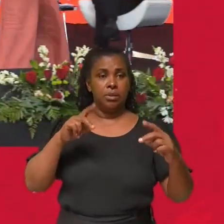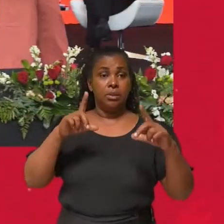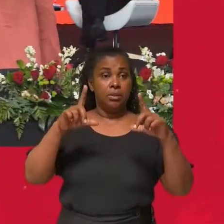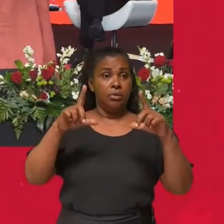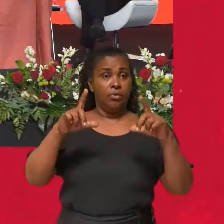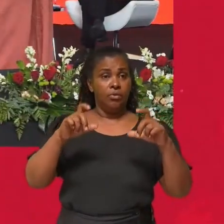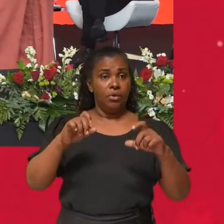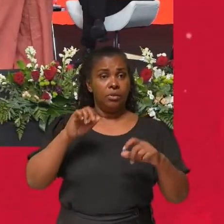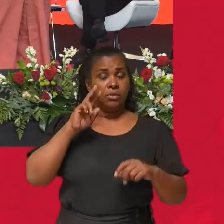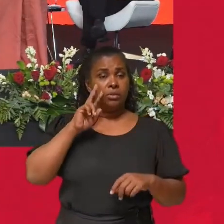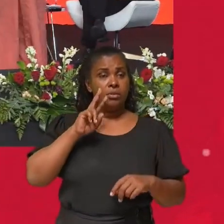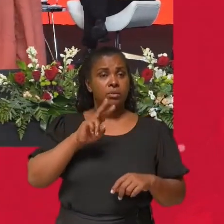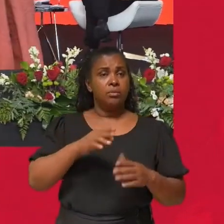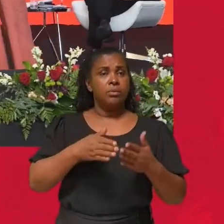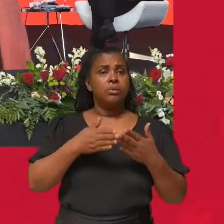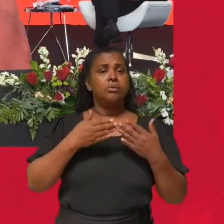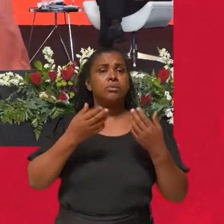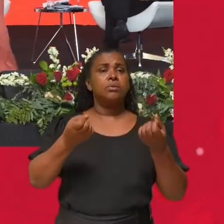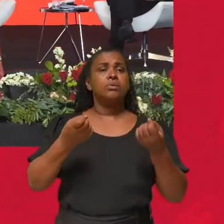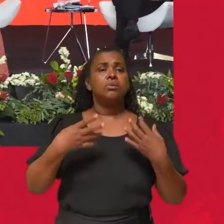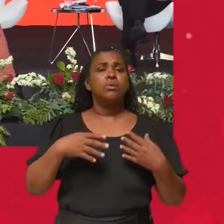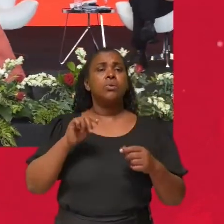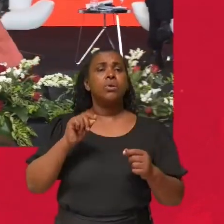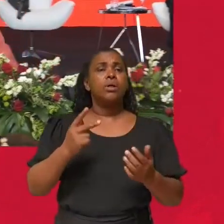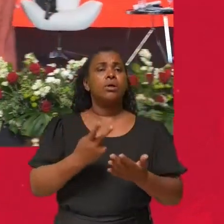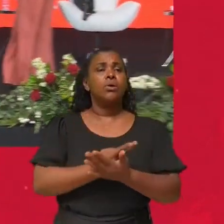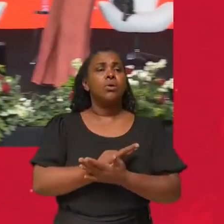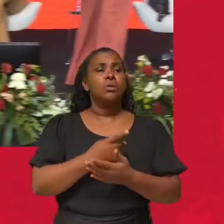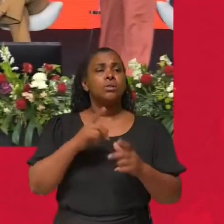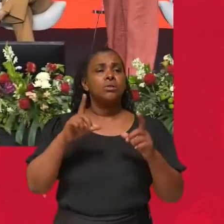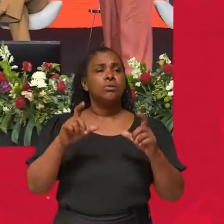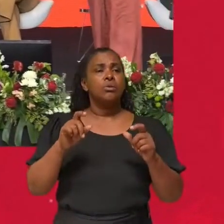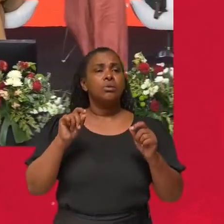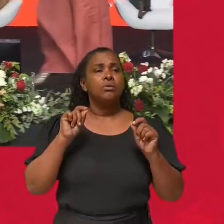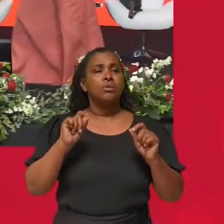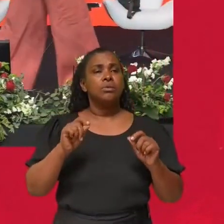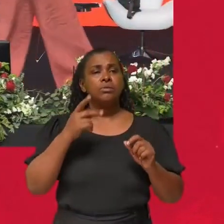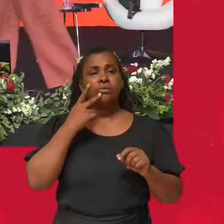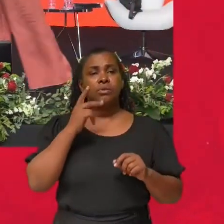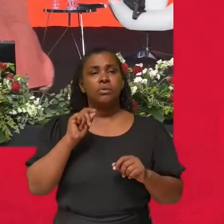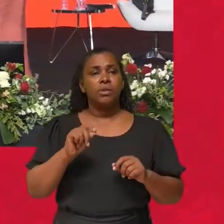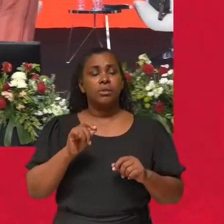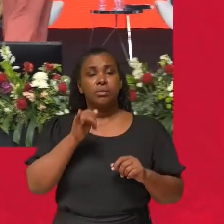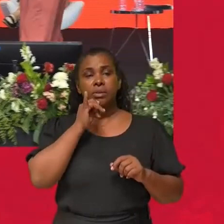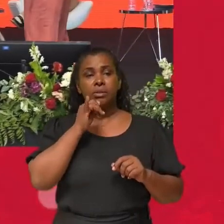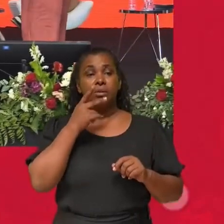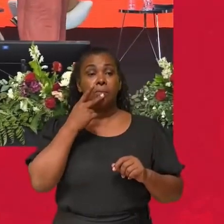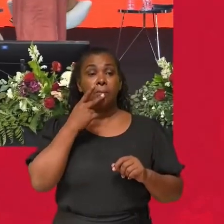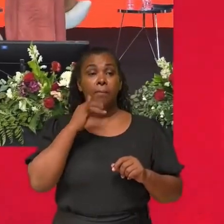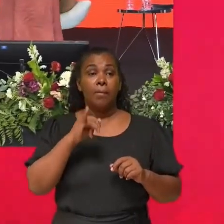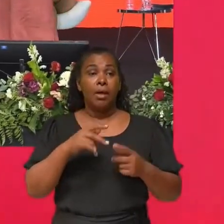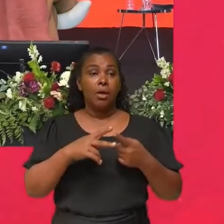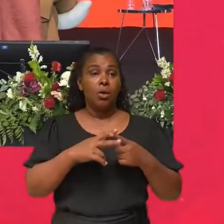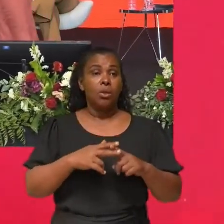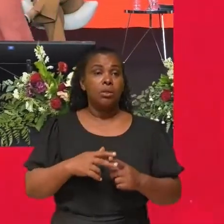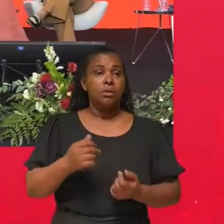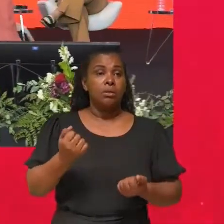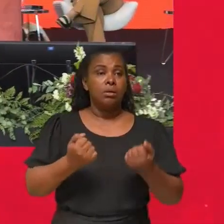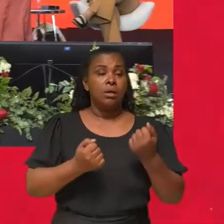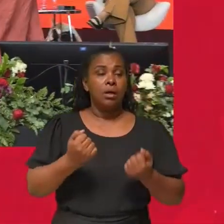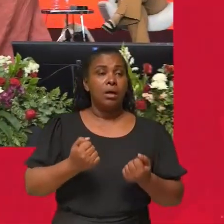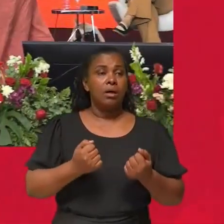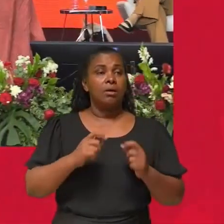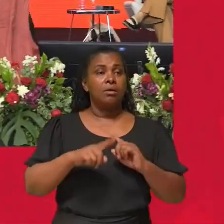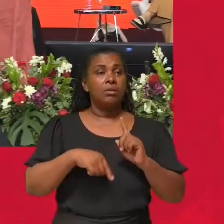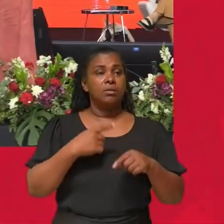uma história sobre essa foto, vocês vão me dizer, por exemplo, é um pai consertando um carro que depois vai sair com as crianças para